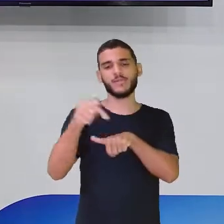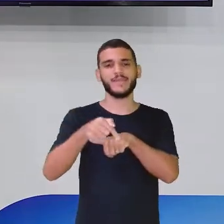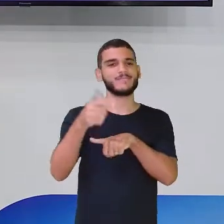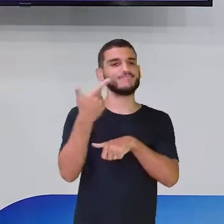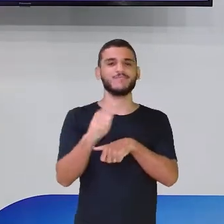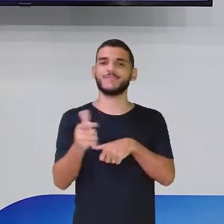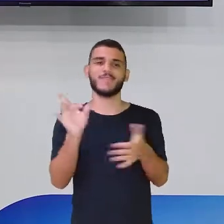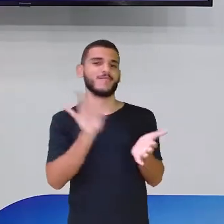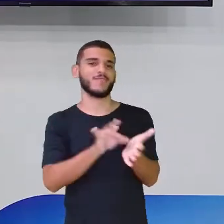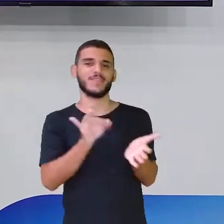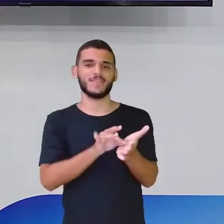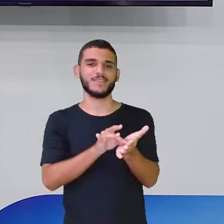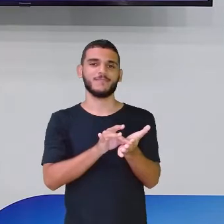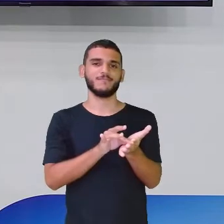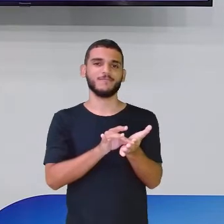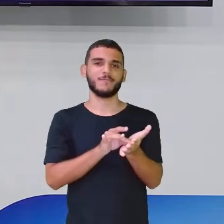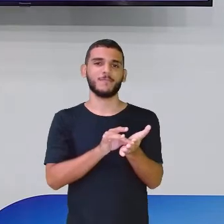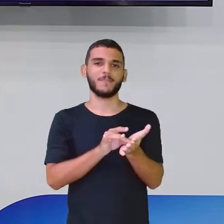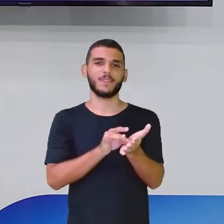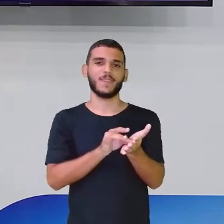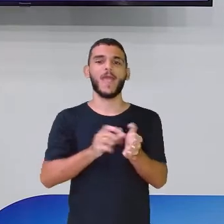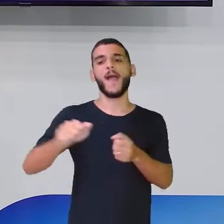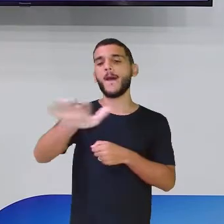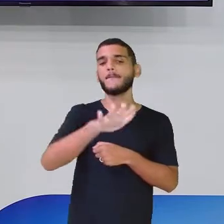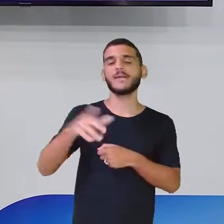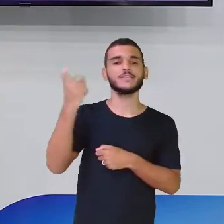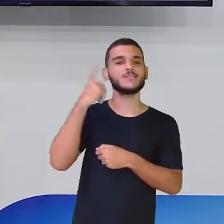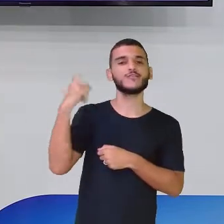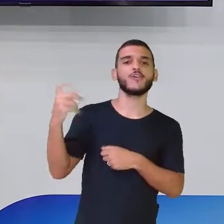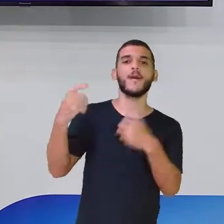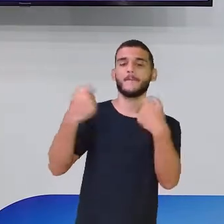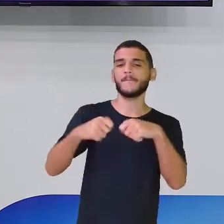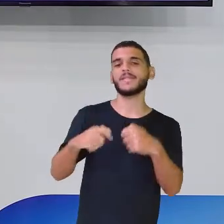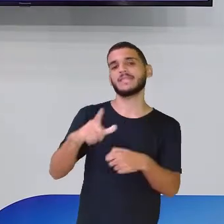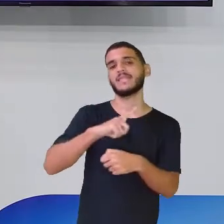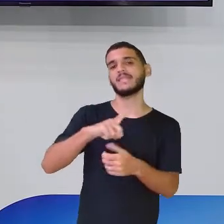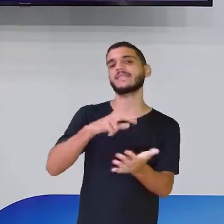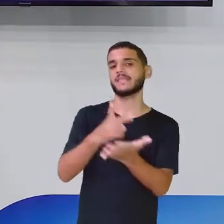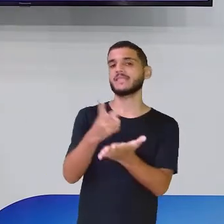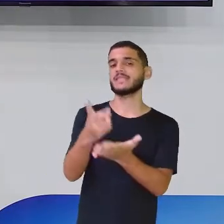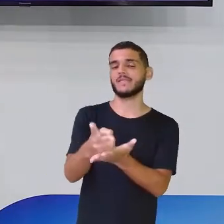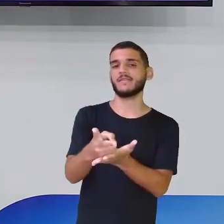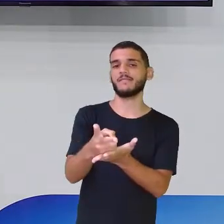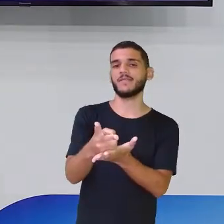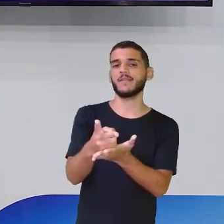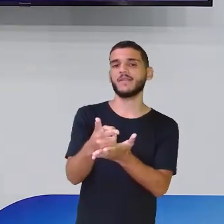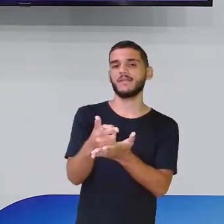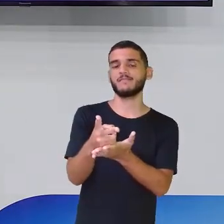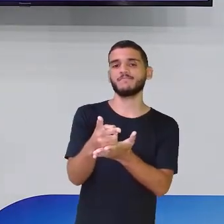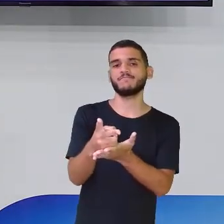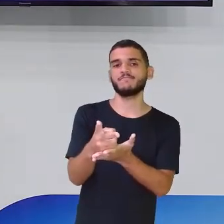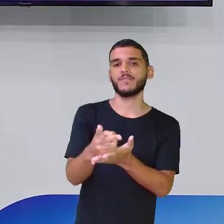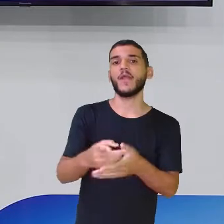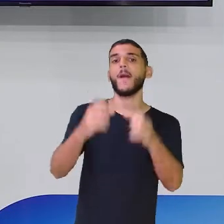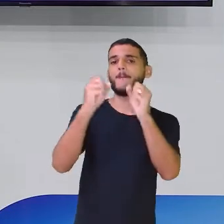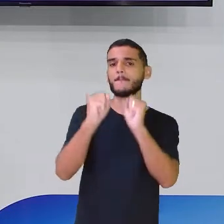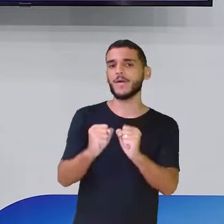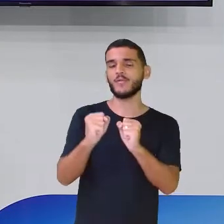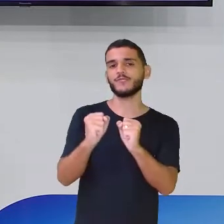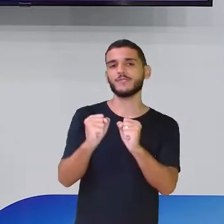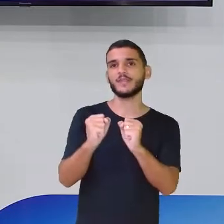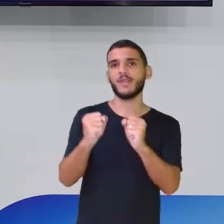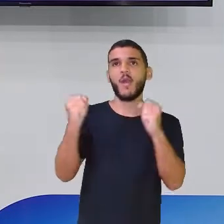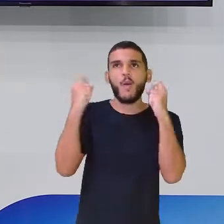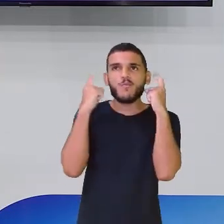Então, há sempre uma paisagem sonora, que pode ser mais densa ou mais